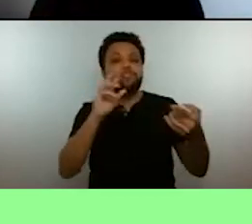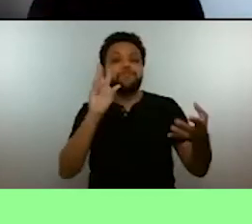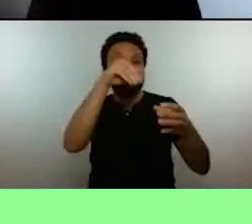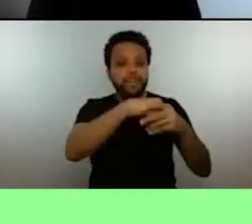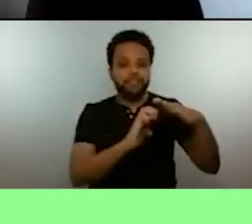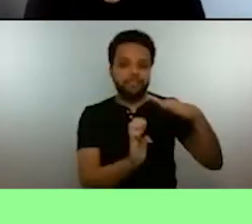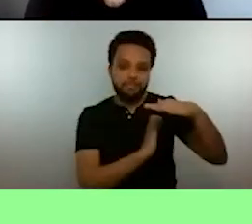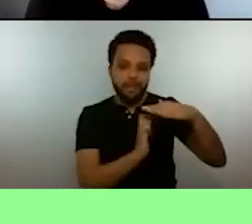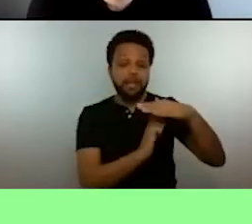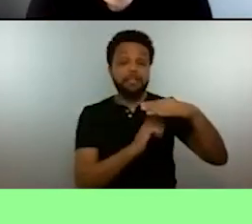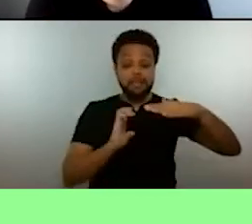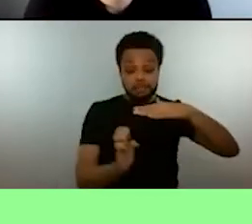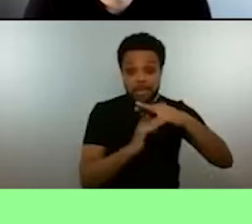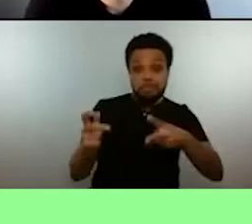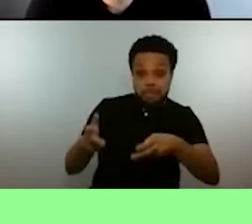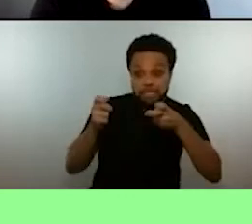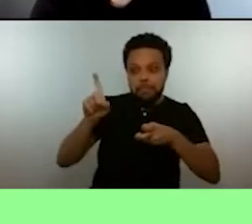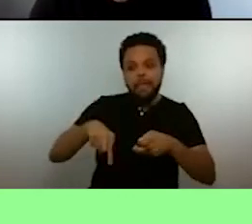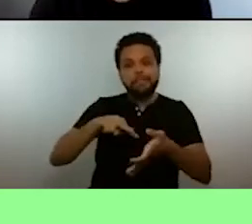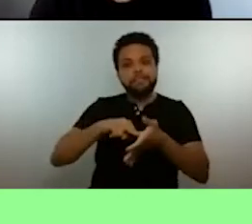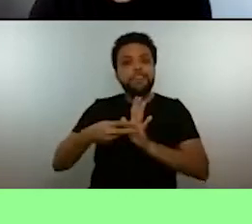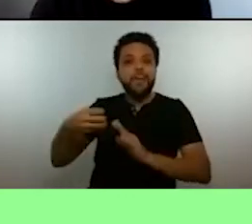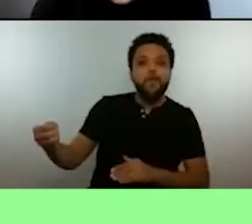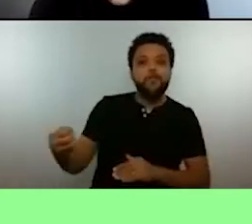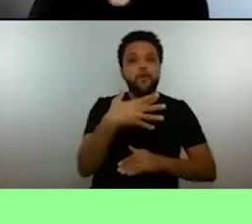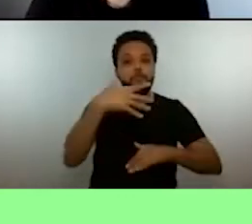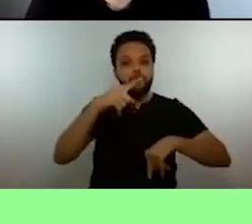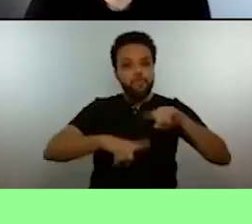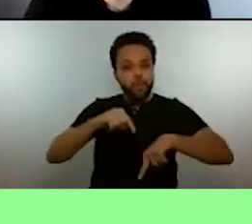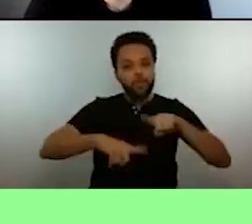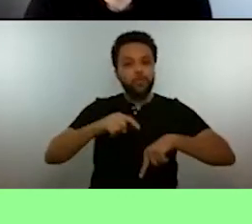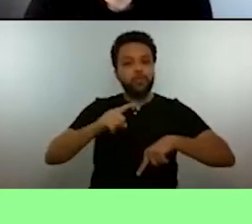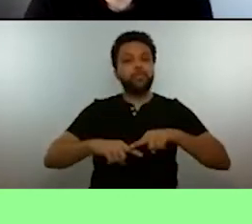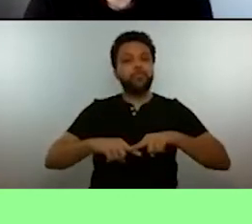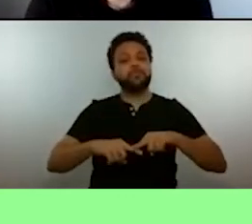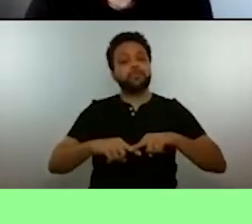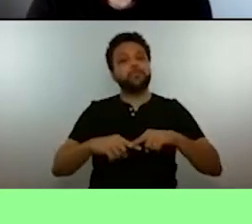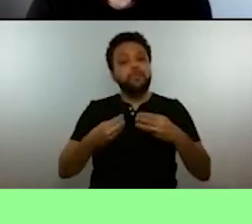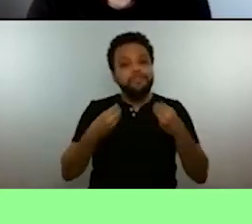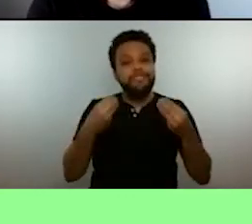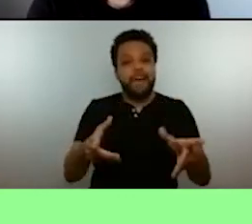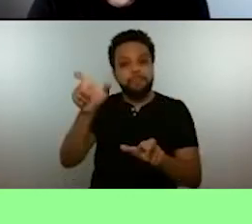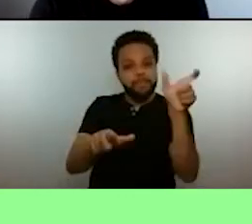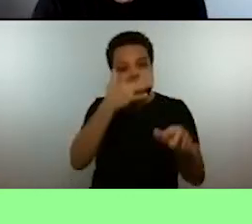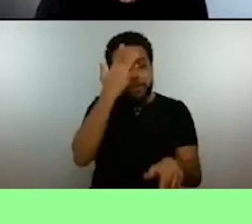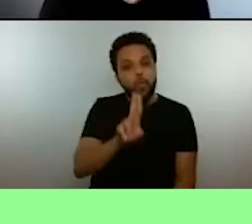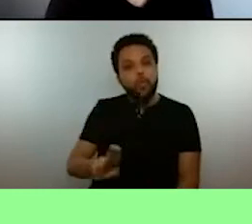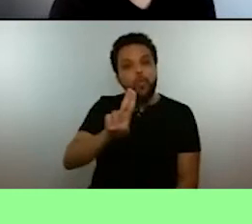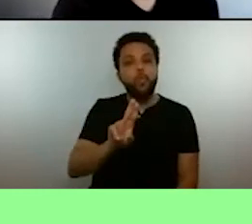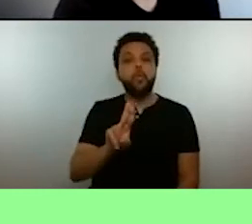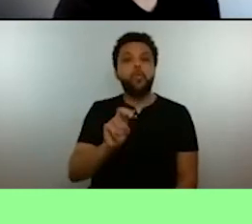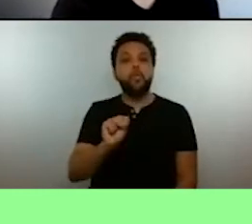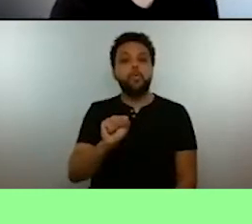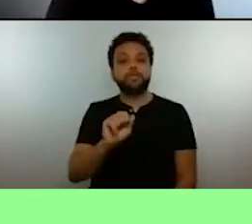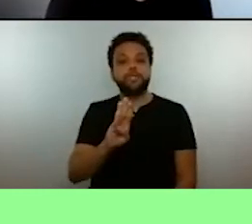como inovação. Inovação dos produtos, da usabilidade em si, né? De pensar numa